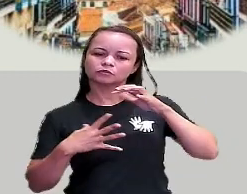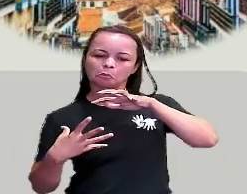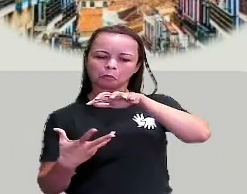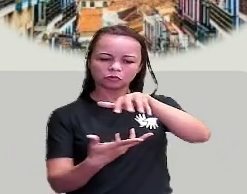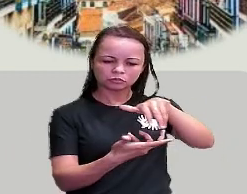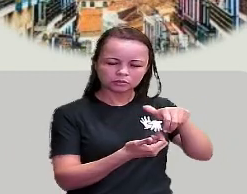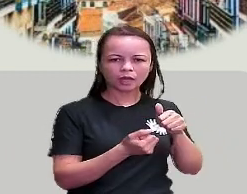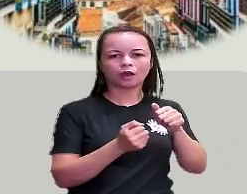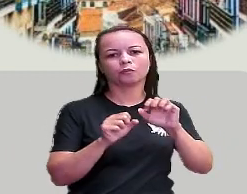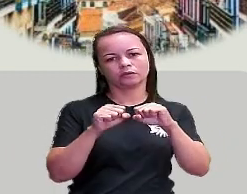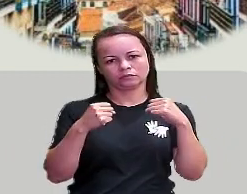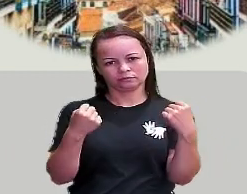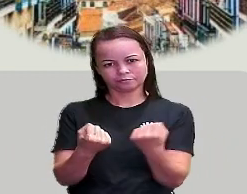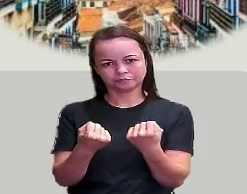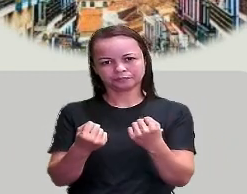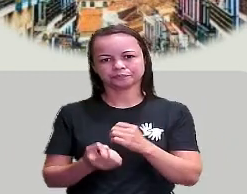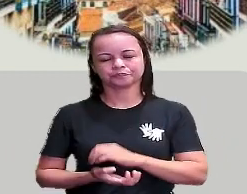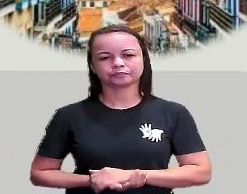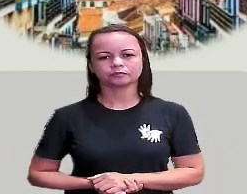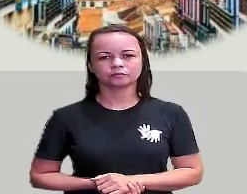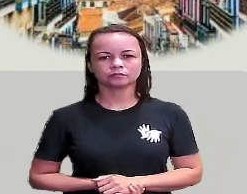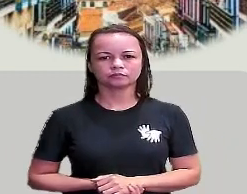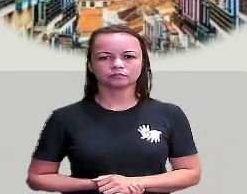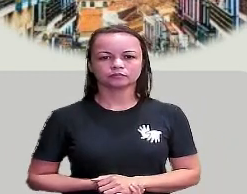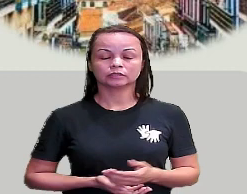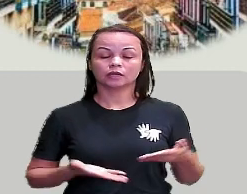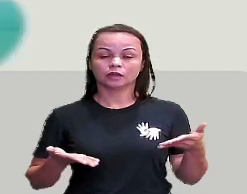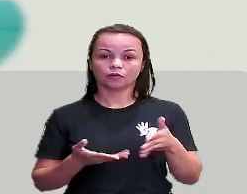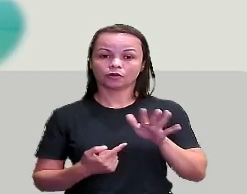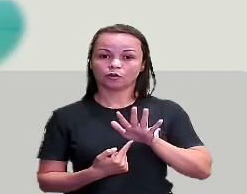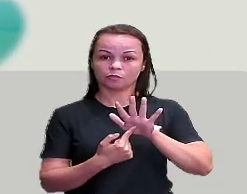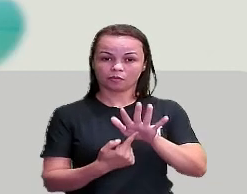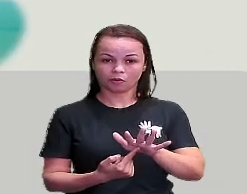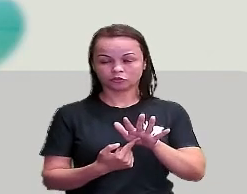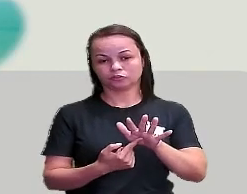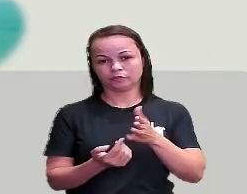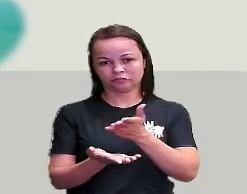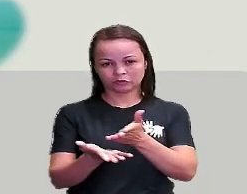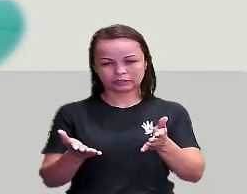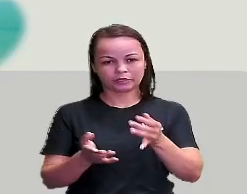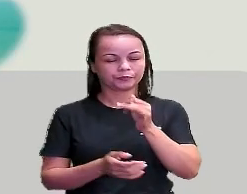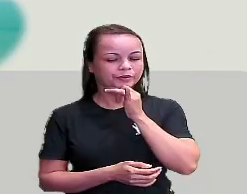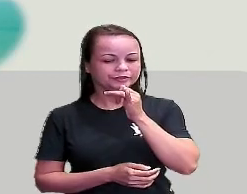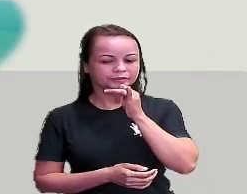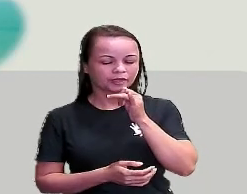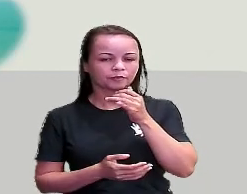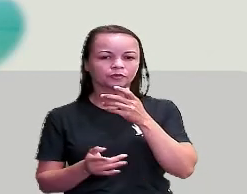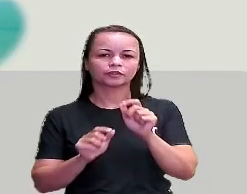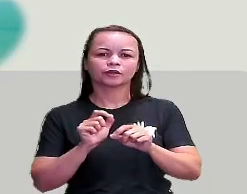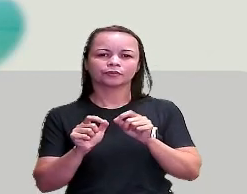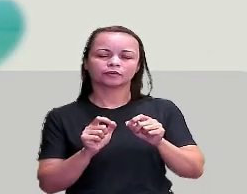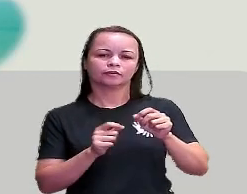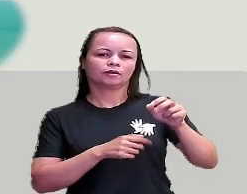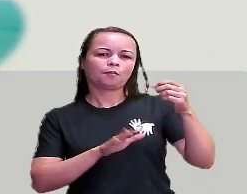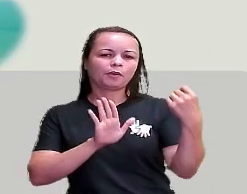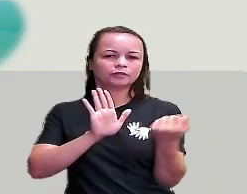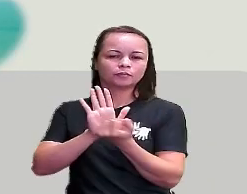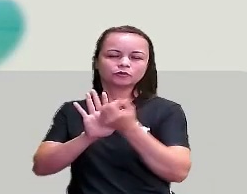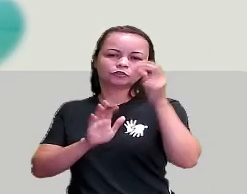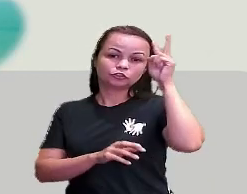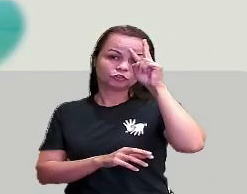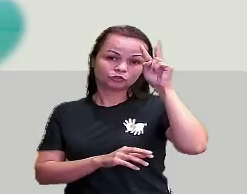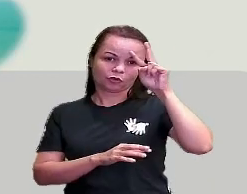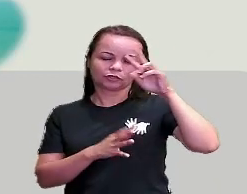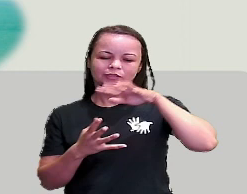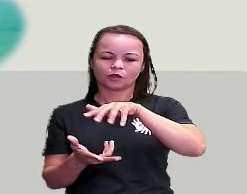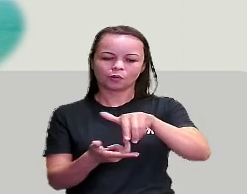toda a sociedade. Eu trouxe agora um exemplo bem pertinho de nós, que é um patrimônio histórico da